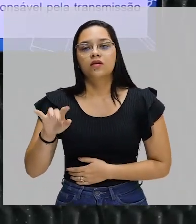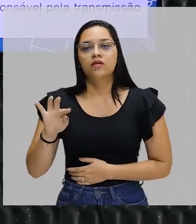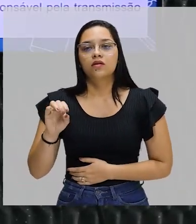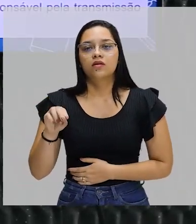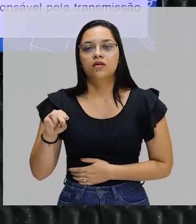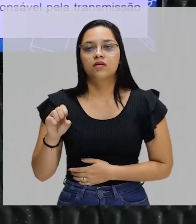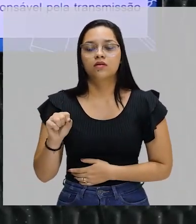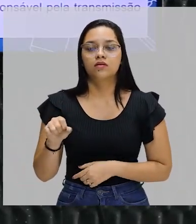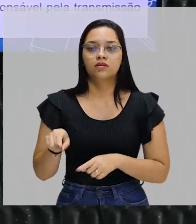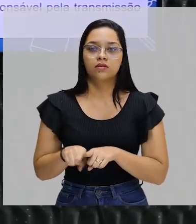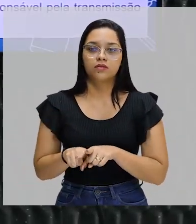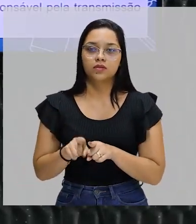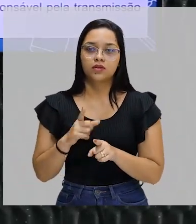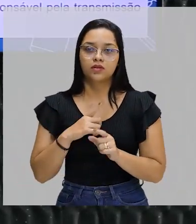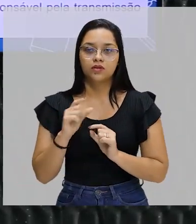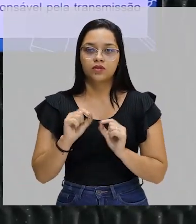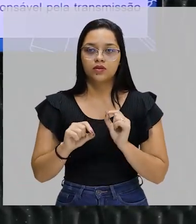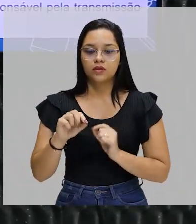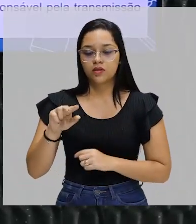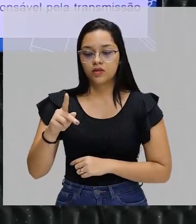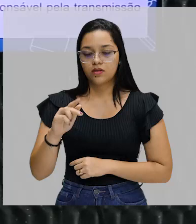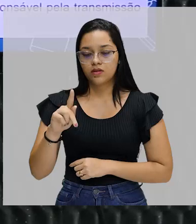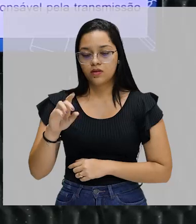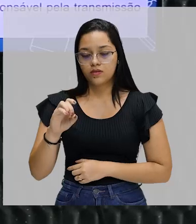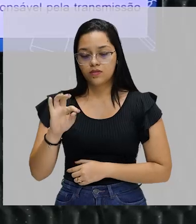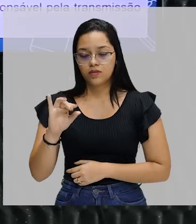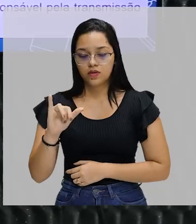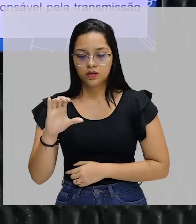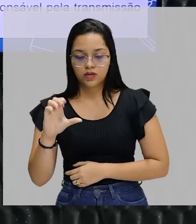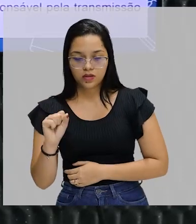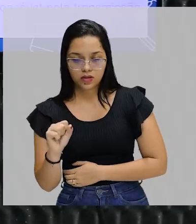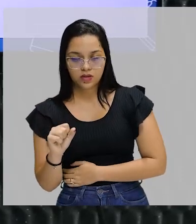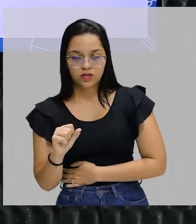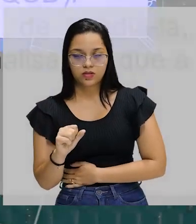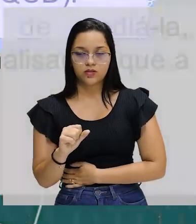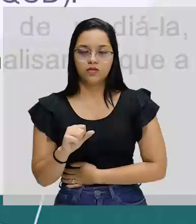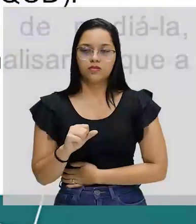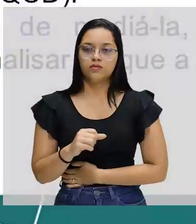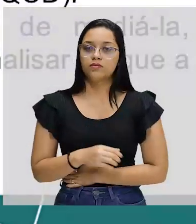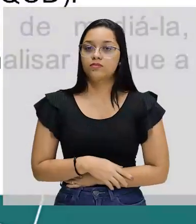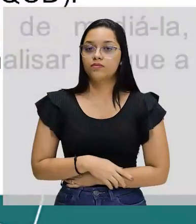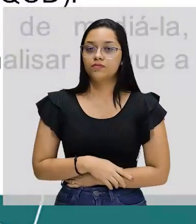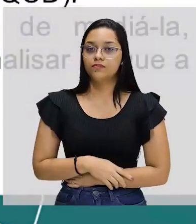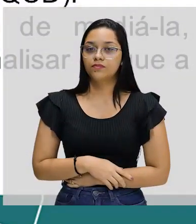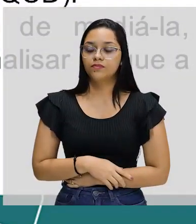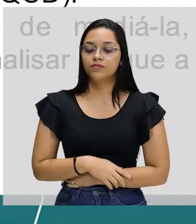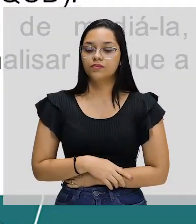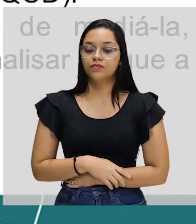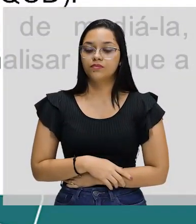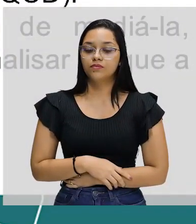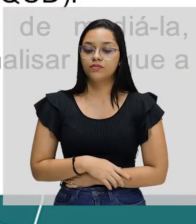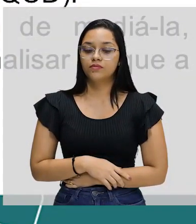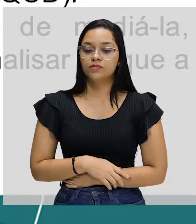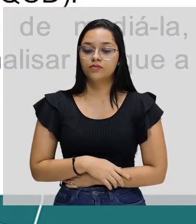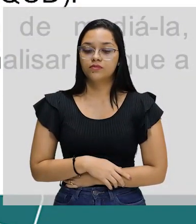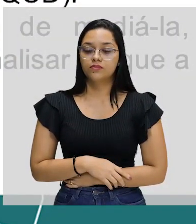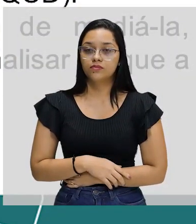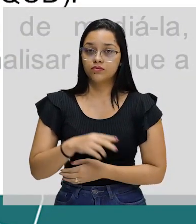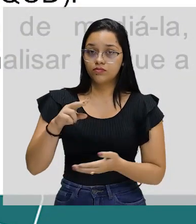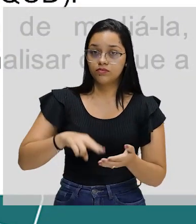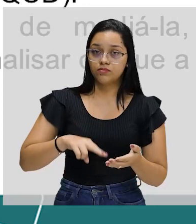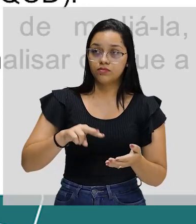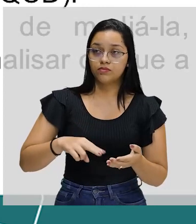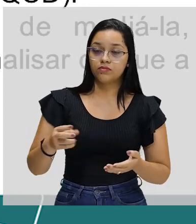a gente coloca ele ainda como partículas hipotéticas. Tá ok? Continuando. Então, os gluons são